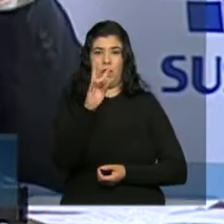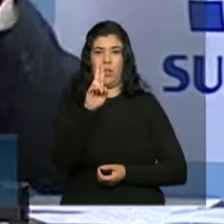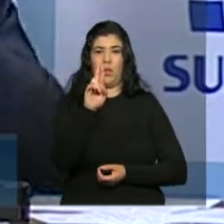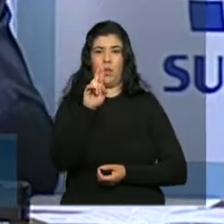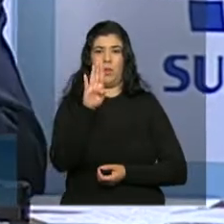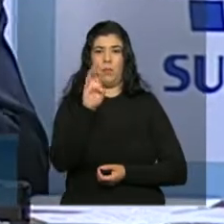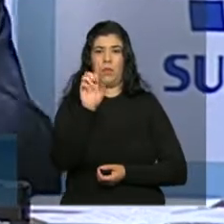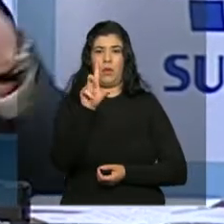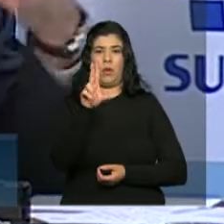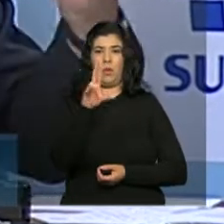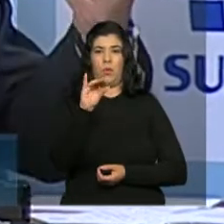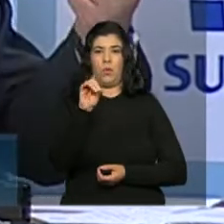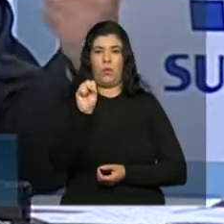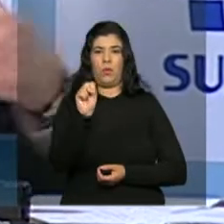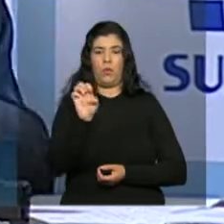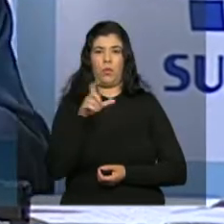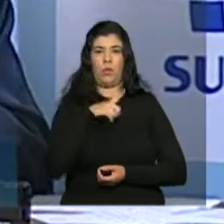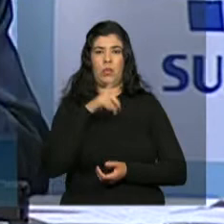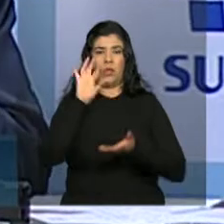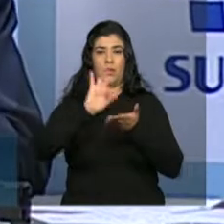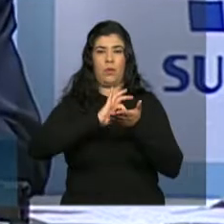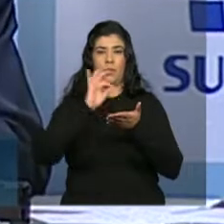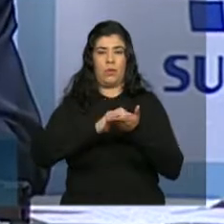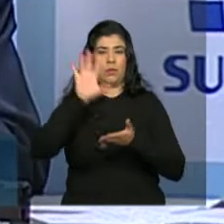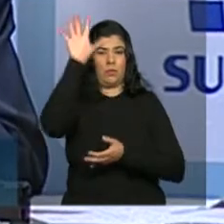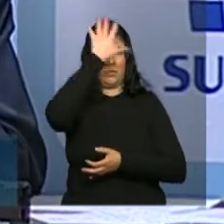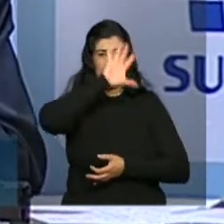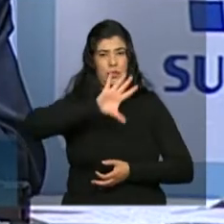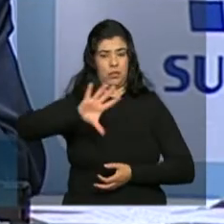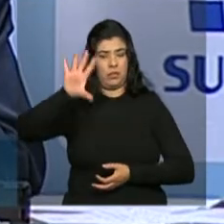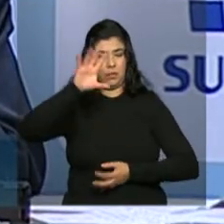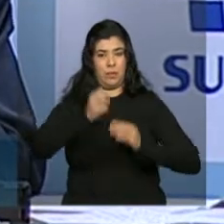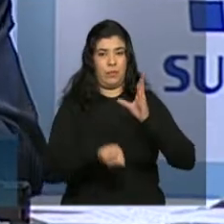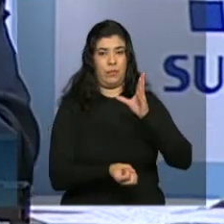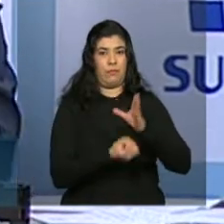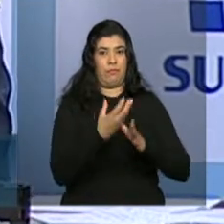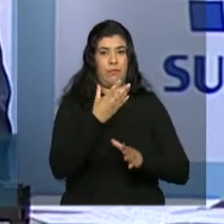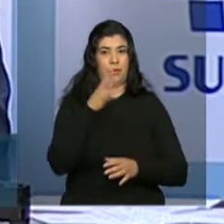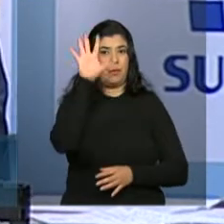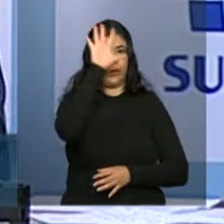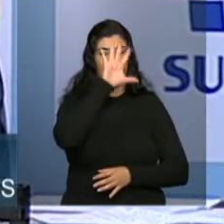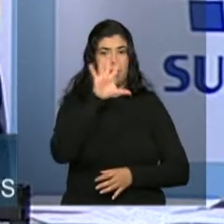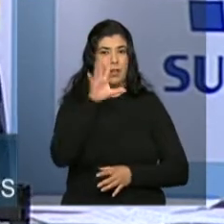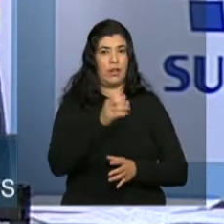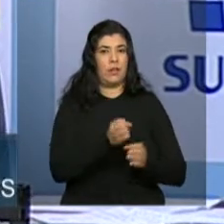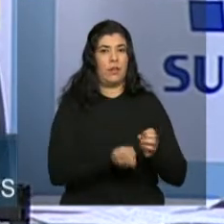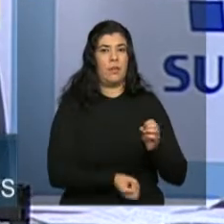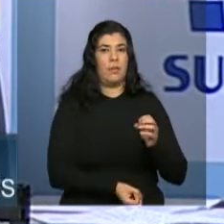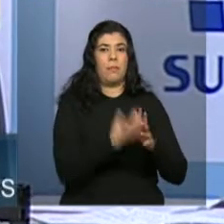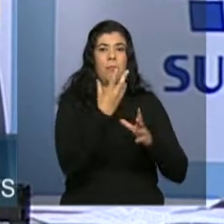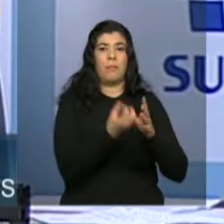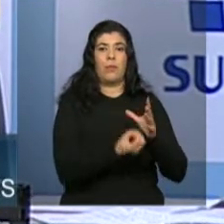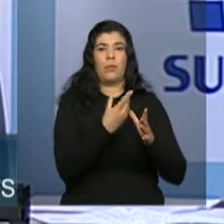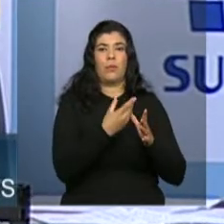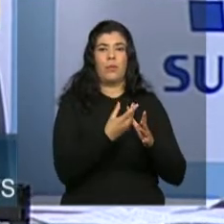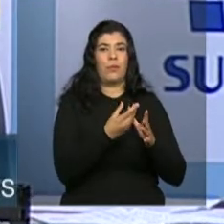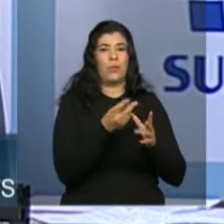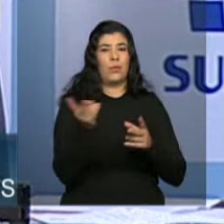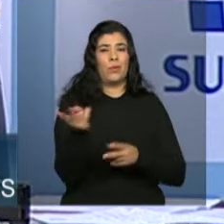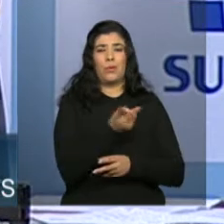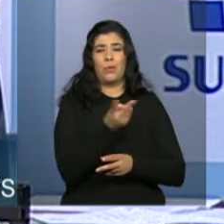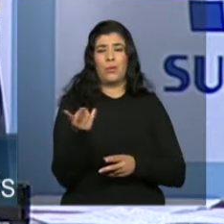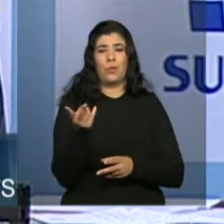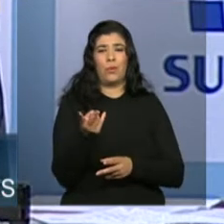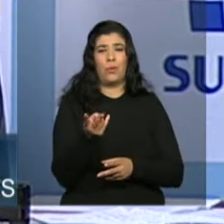transferidor registro aqui no Brasil quando o produto nacional começa a produzir na verdade Começou assim o mesmo medicamento